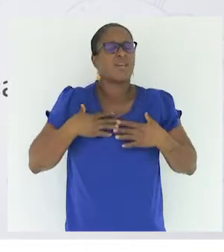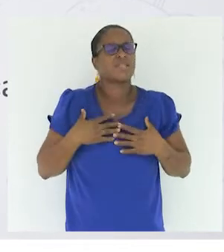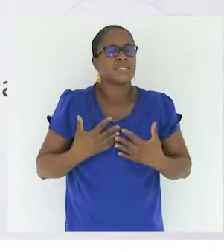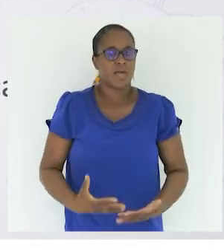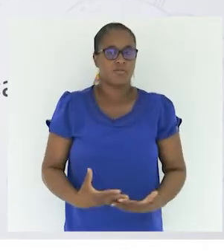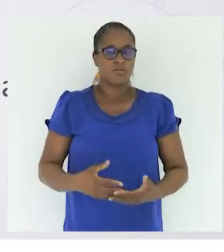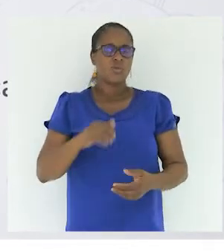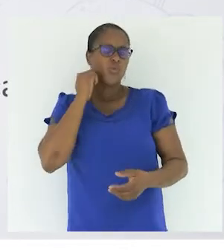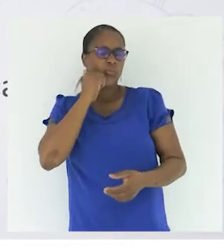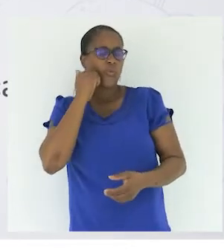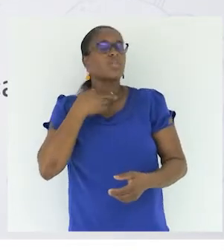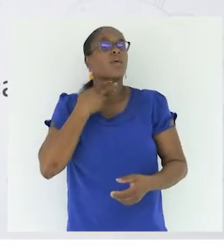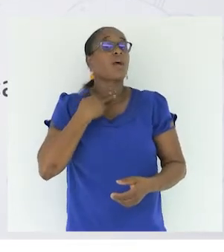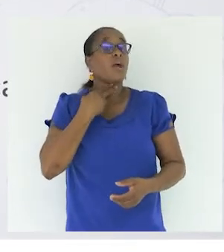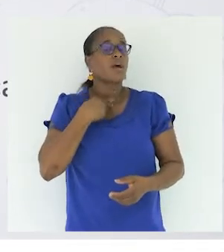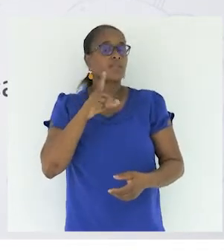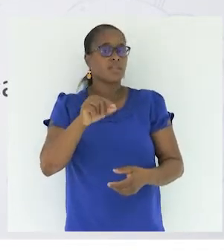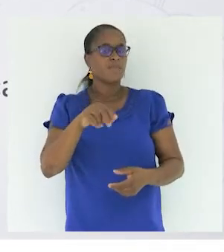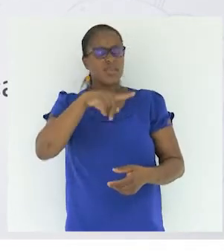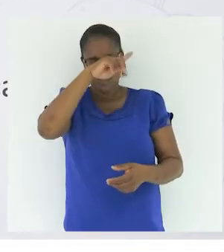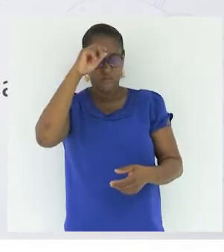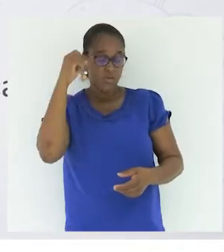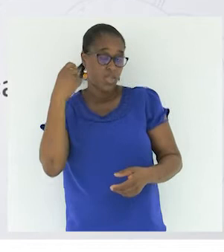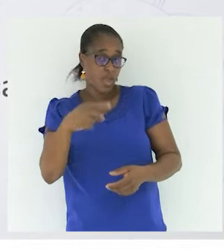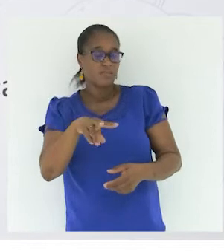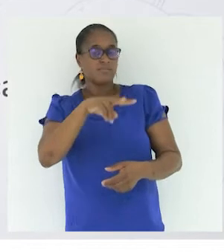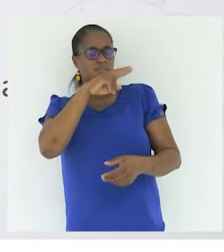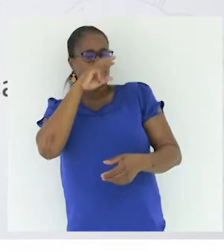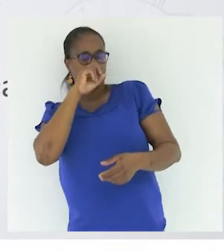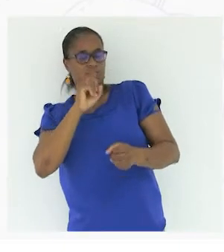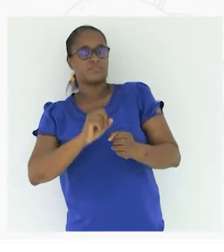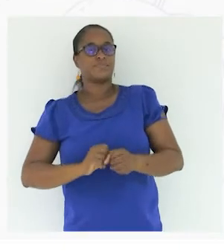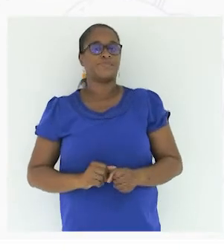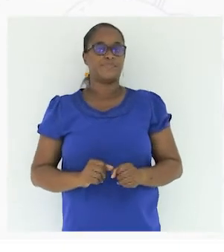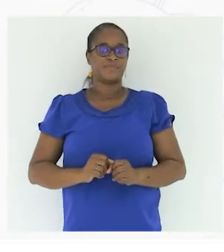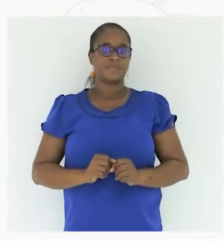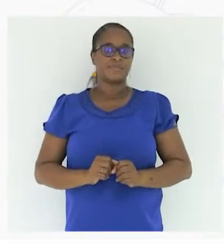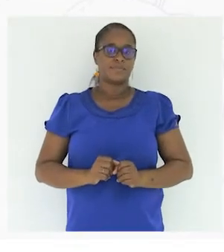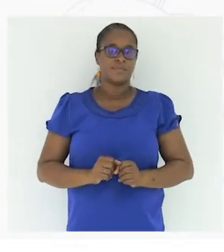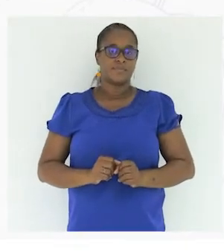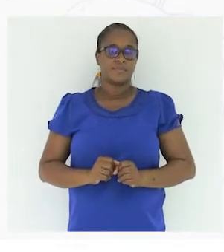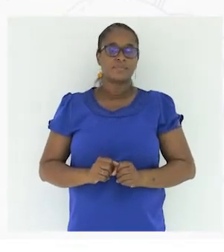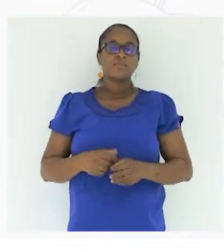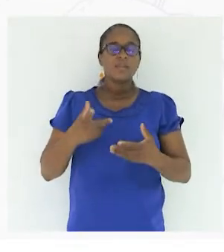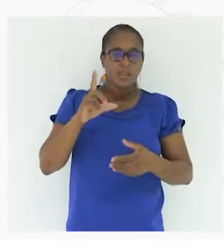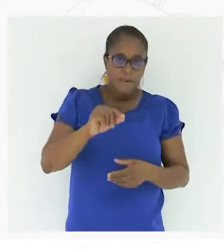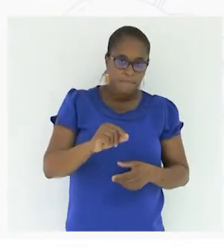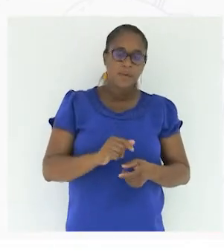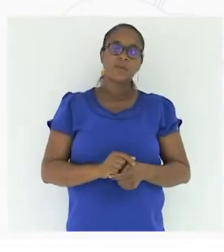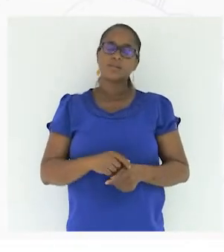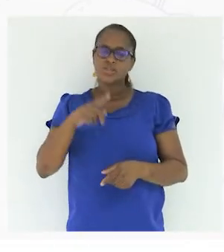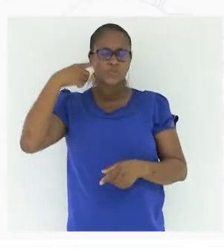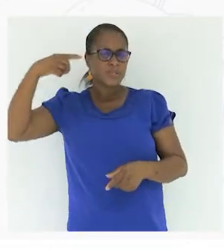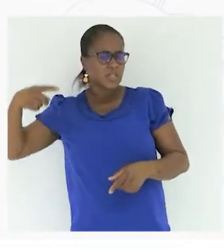cansaço, dores de garganta e dificuldades respiratórias. Os